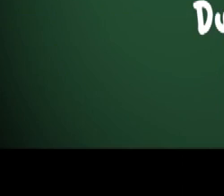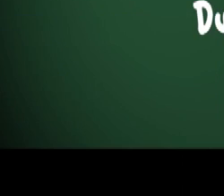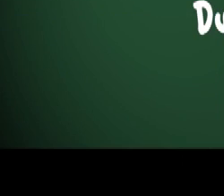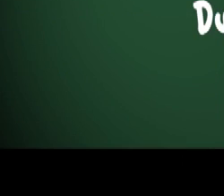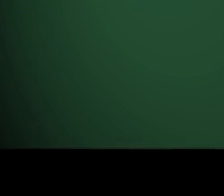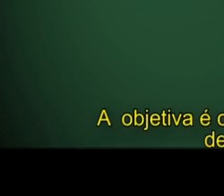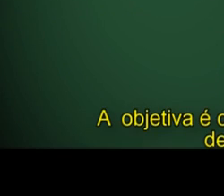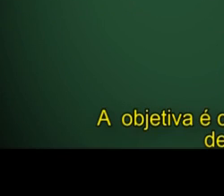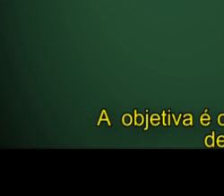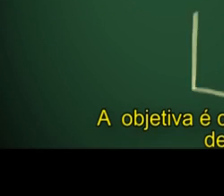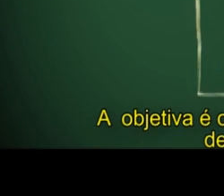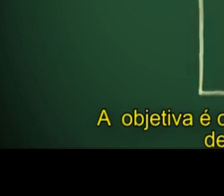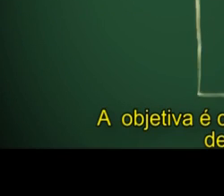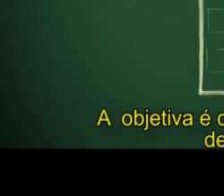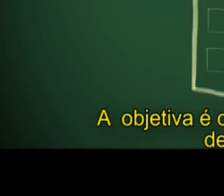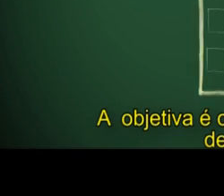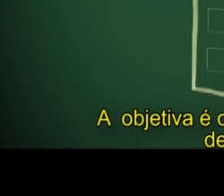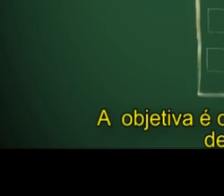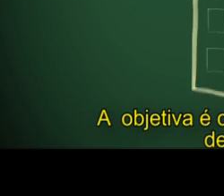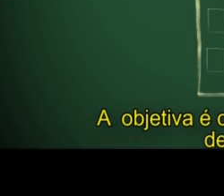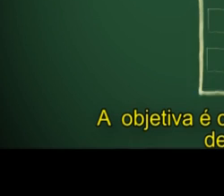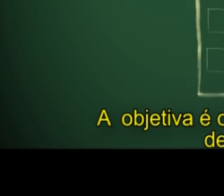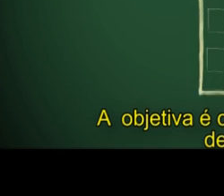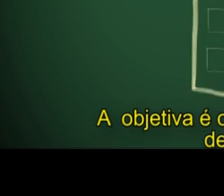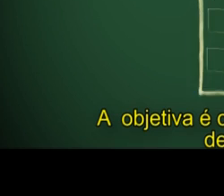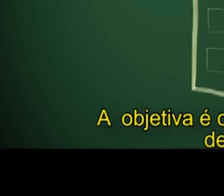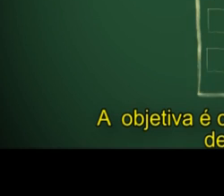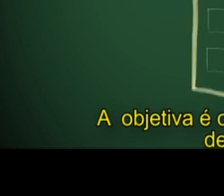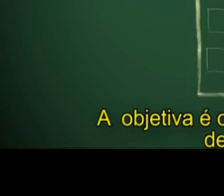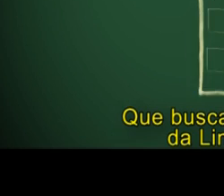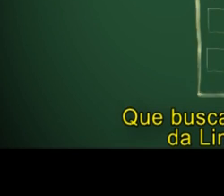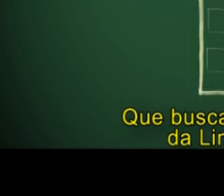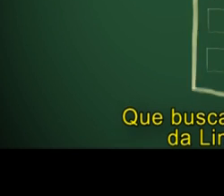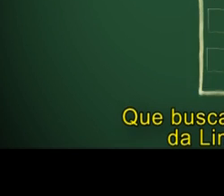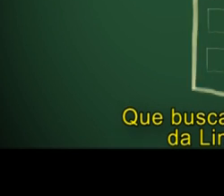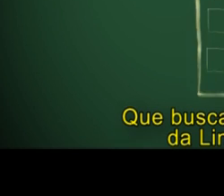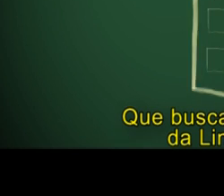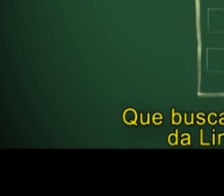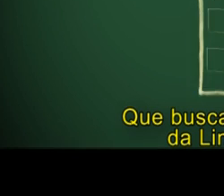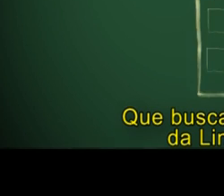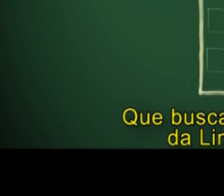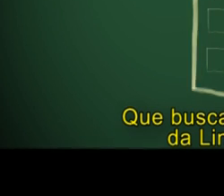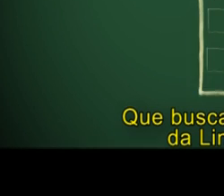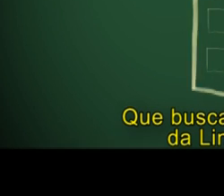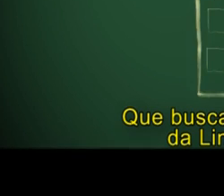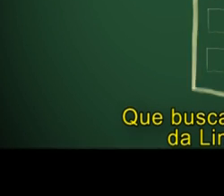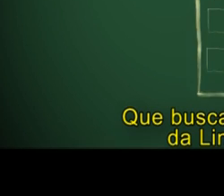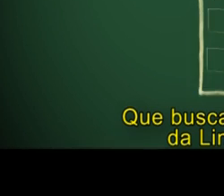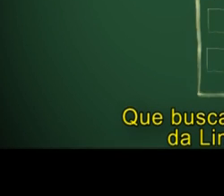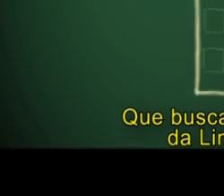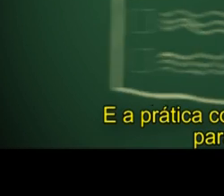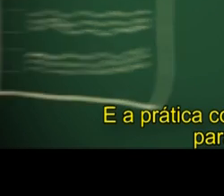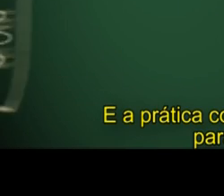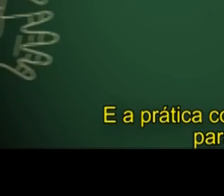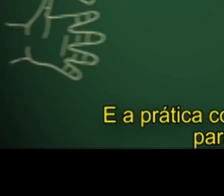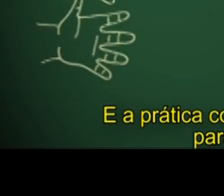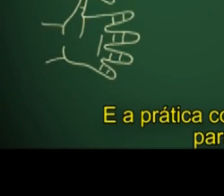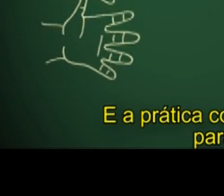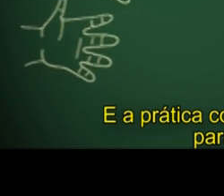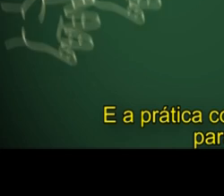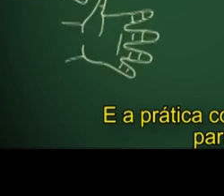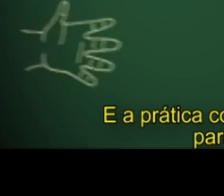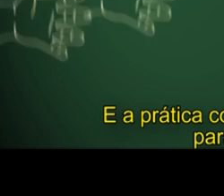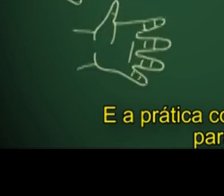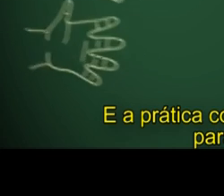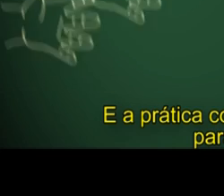em 2 etapas. A objetiva é composta por 20 questões de múltipla escolha, que busca avaliar a compreensão da linguagem de Libras, e a prática,